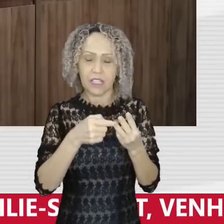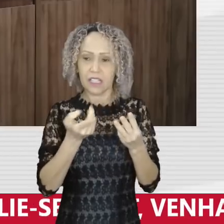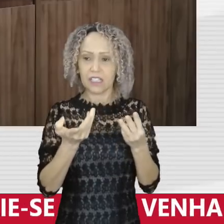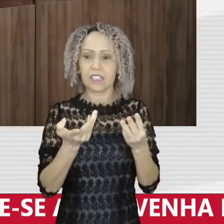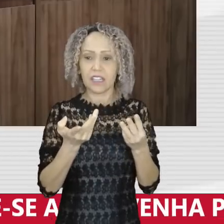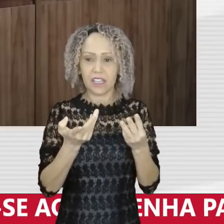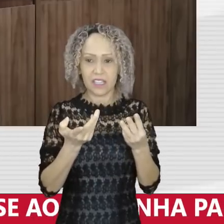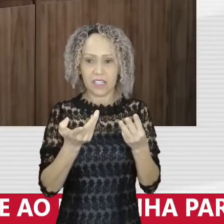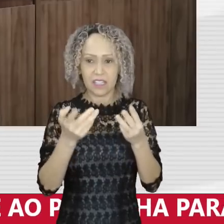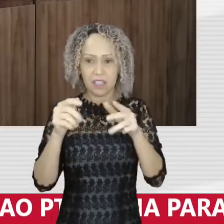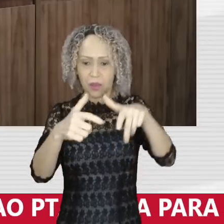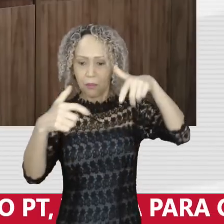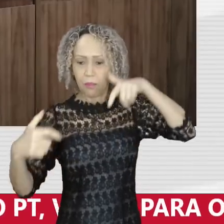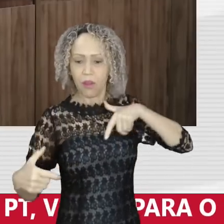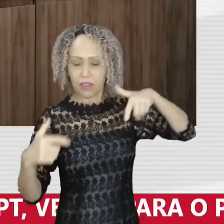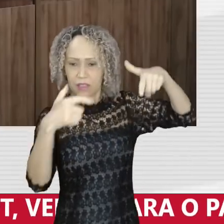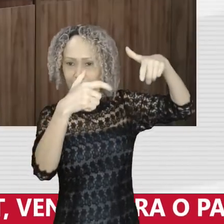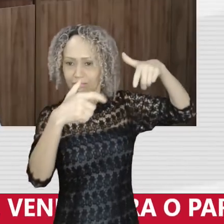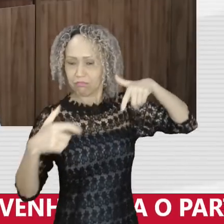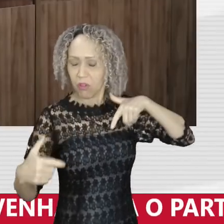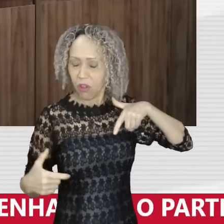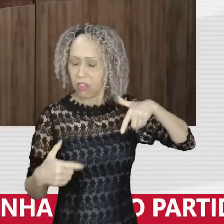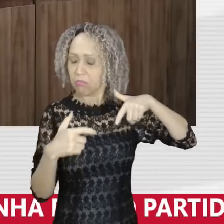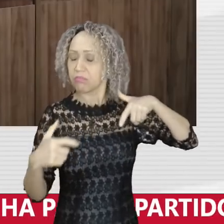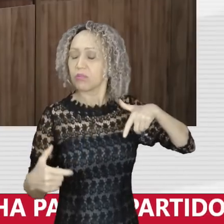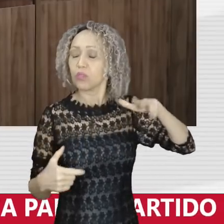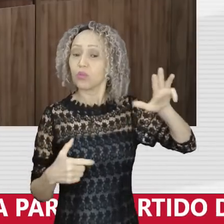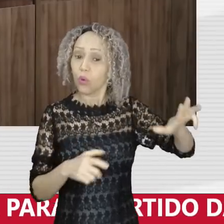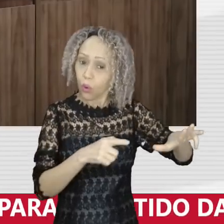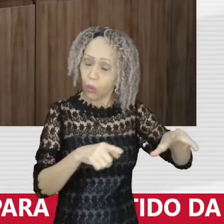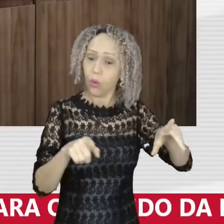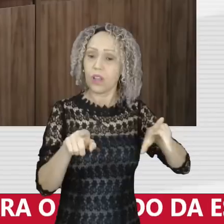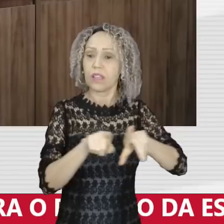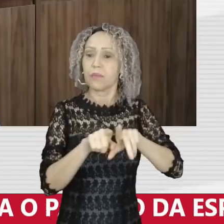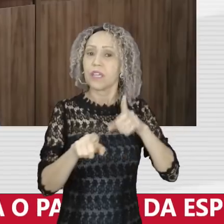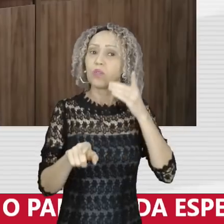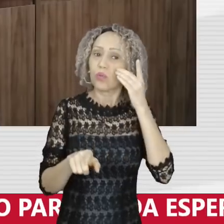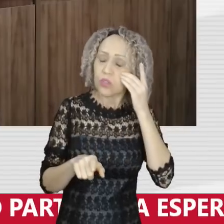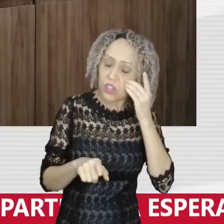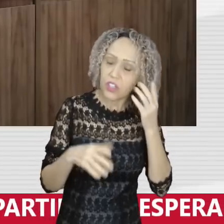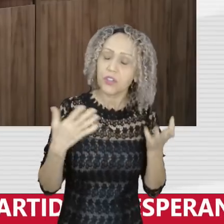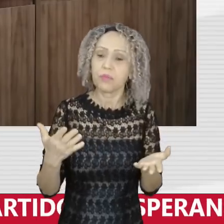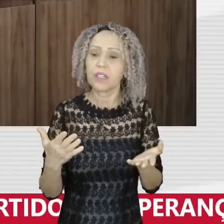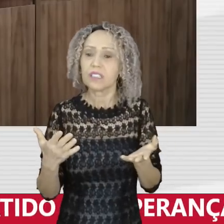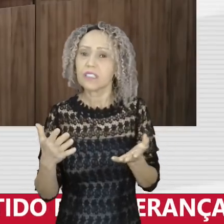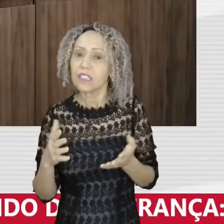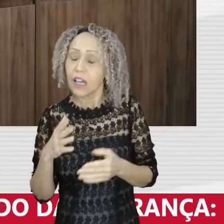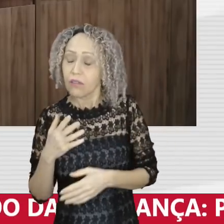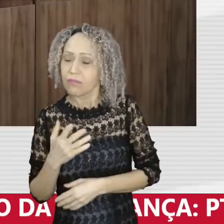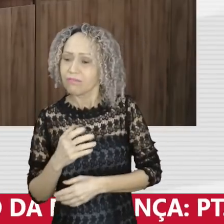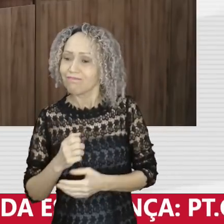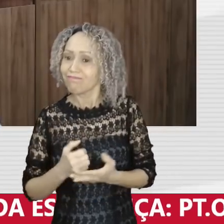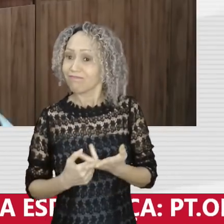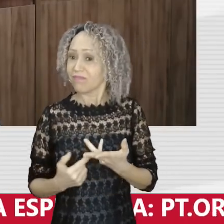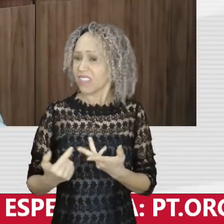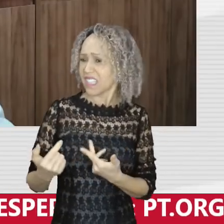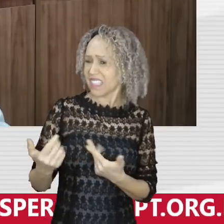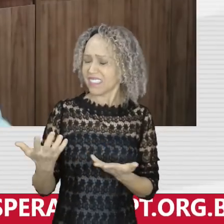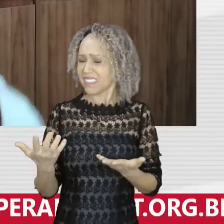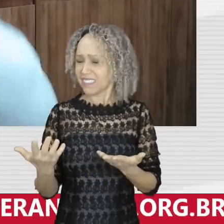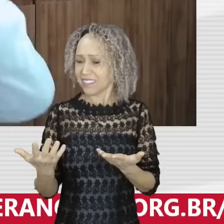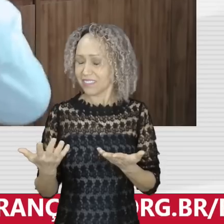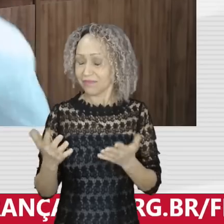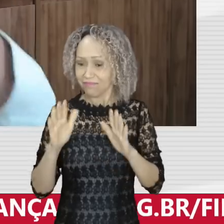da Dilma, né? O Partido dos Trabalhadores teve muitos presidentes tomando posse nesse último período, o que é um bom sinal, né? Agora eu queria saber, essa